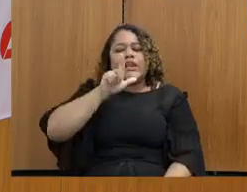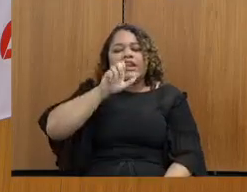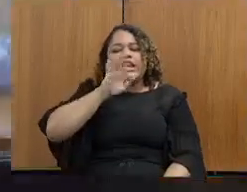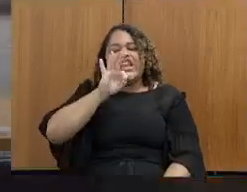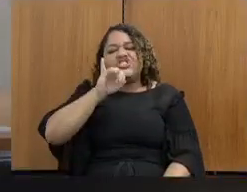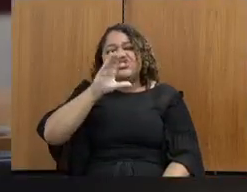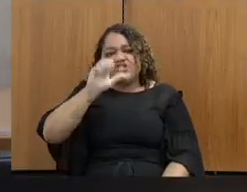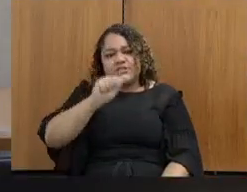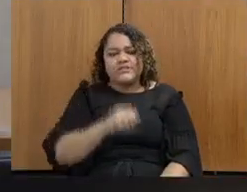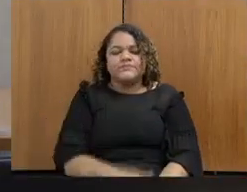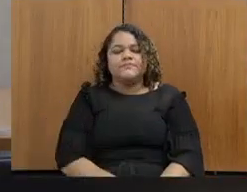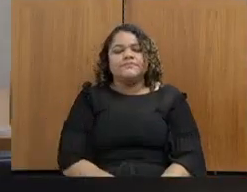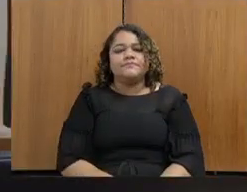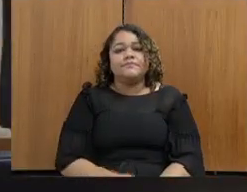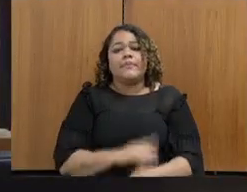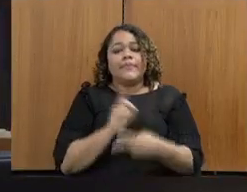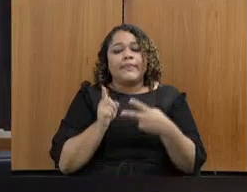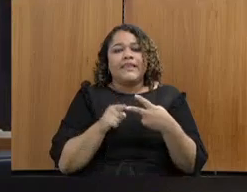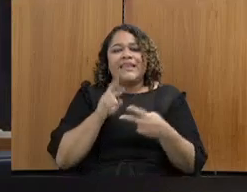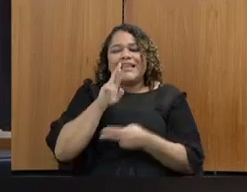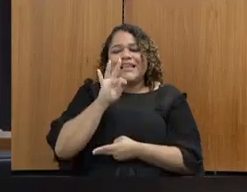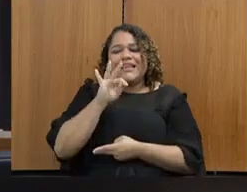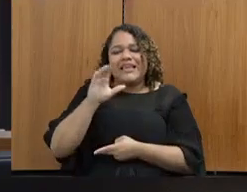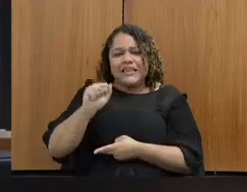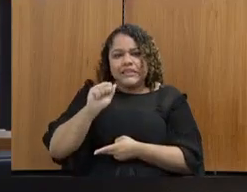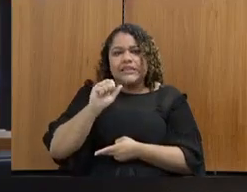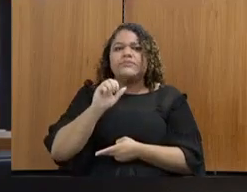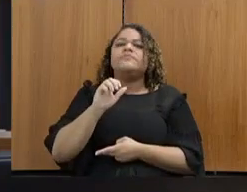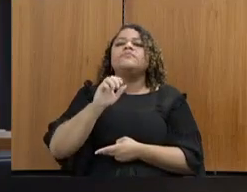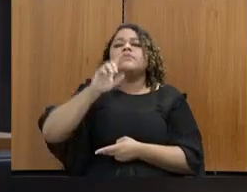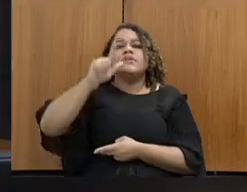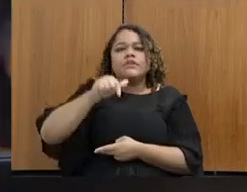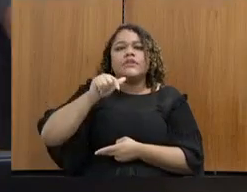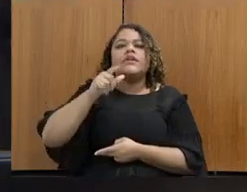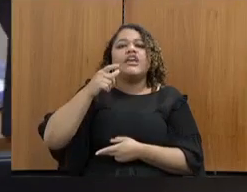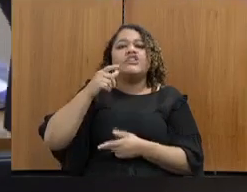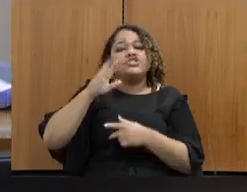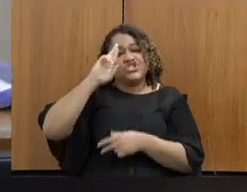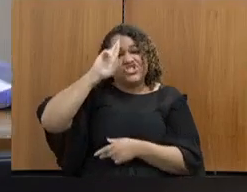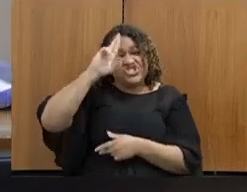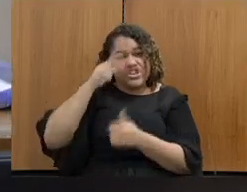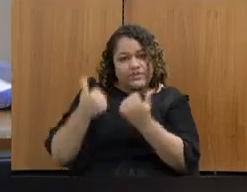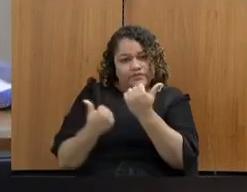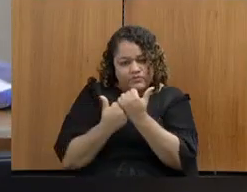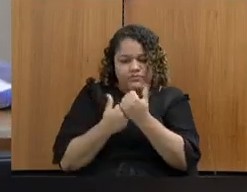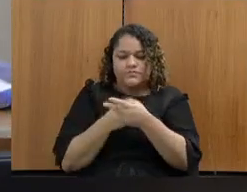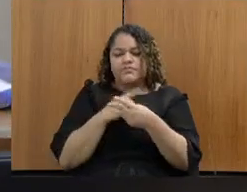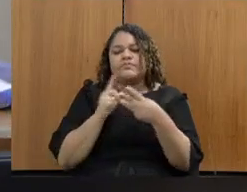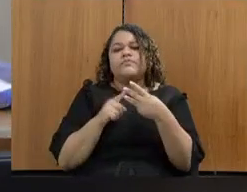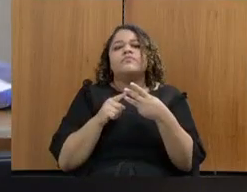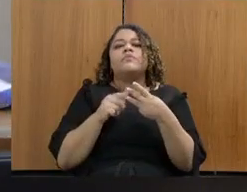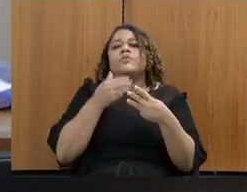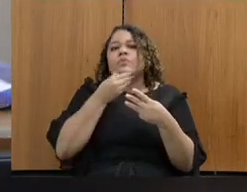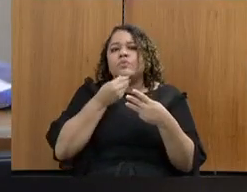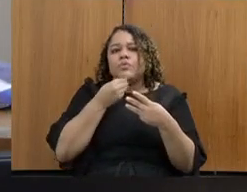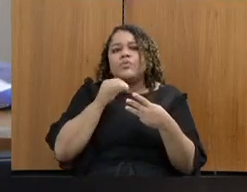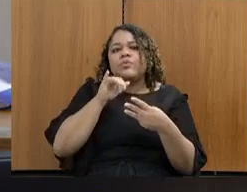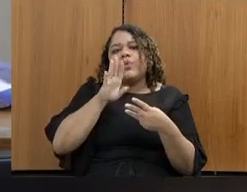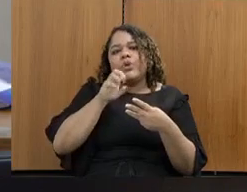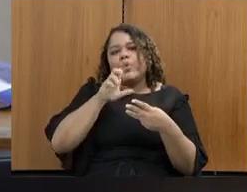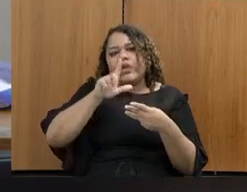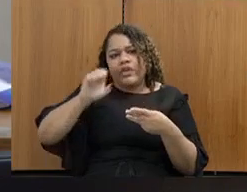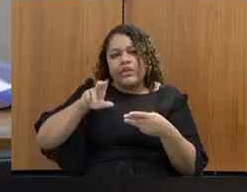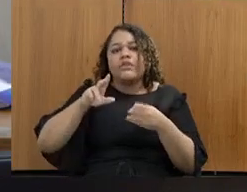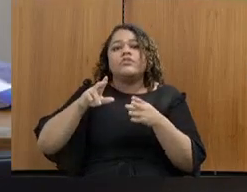Rita de Cássia jacuz e chefe adjunto Dr Júlio Wilker superintendente de investigação e polícia judiciária